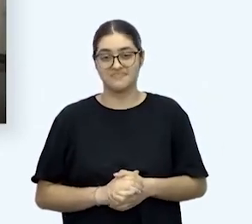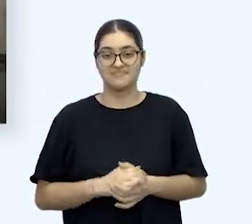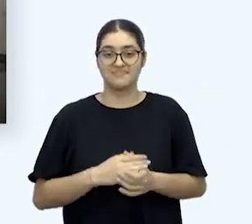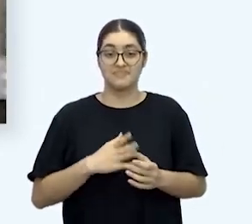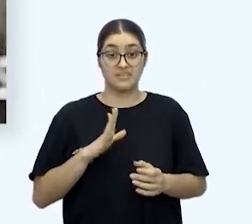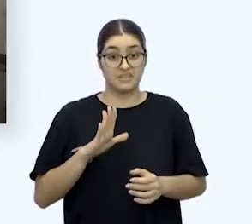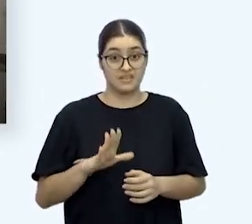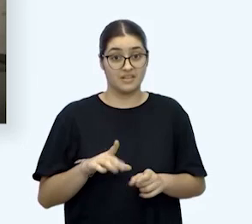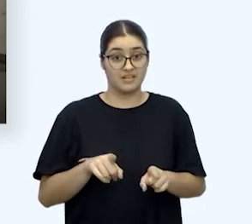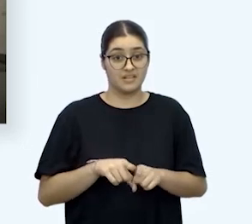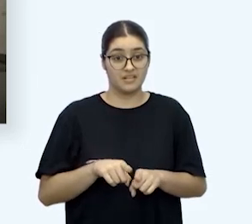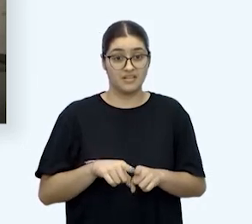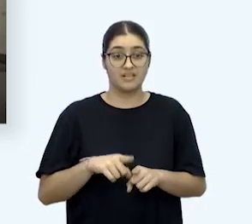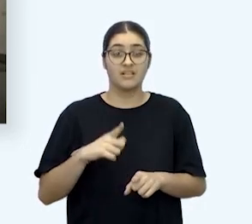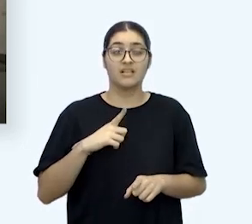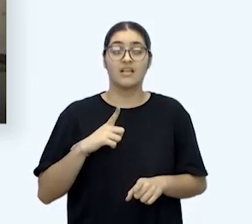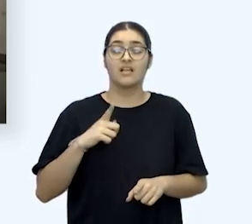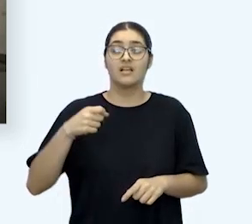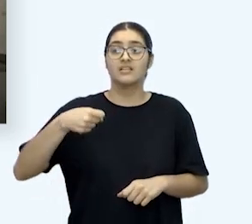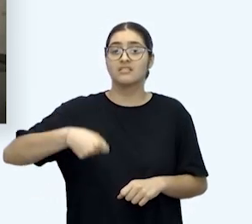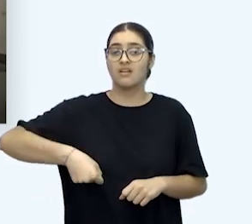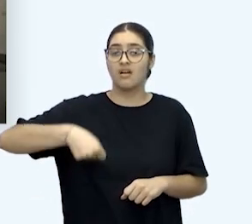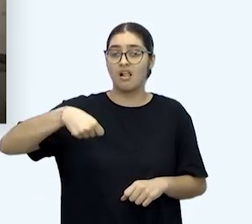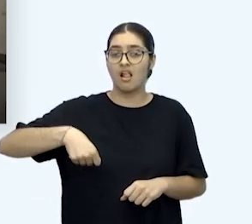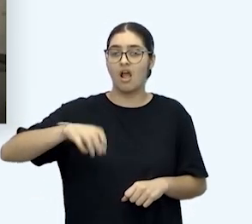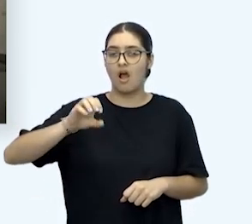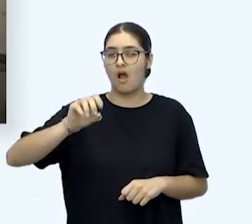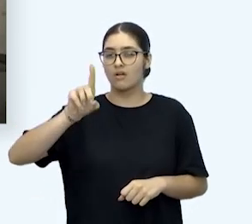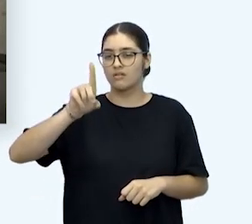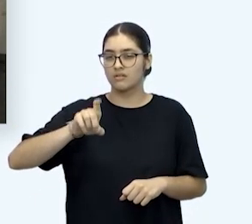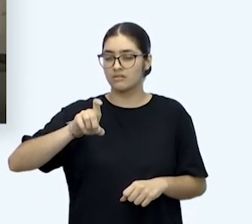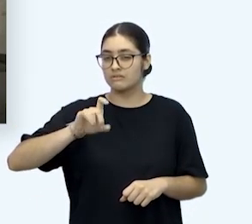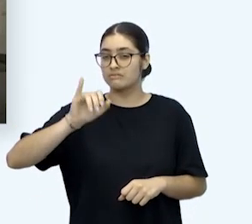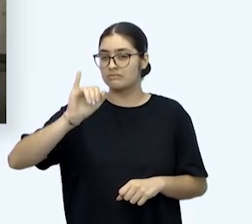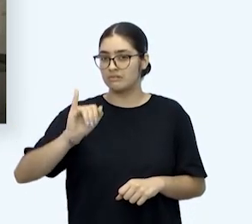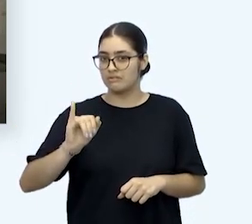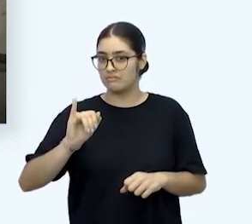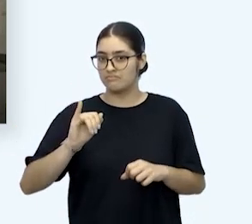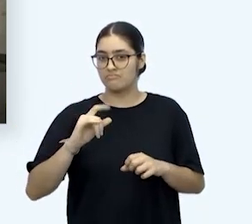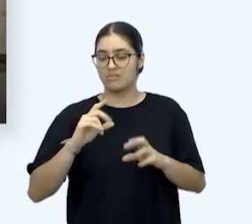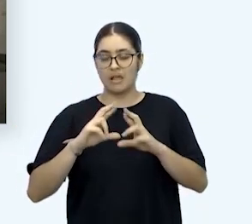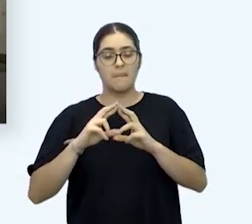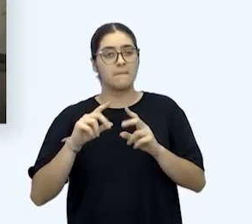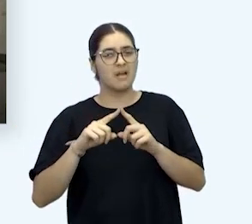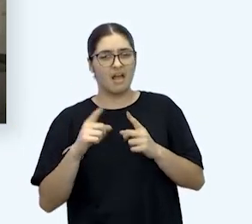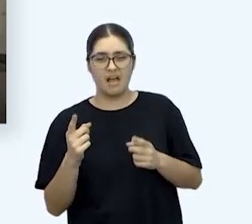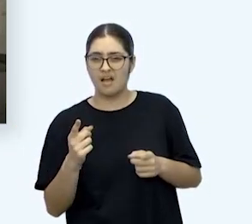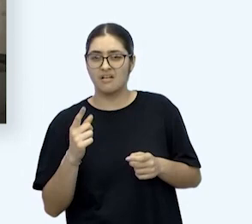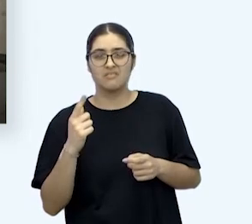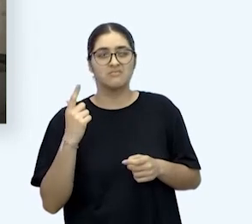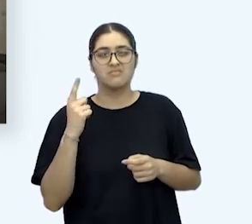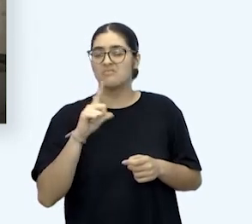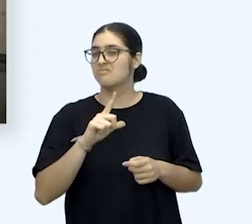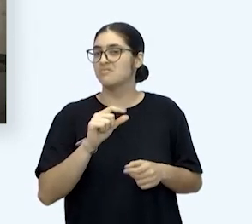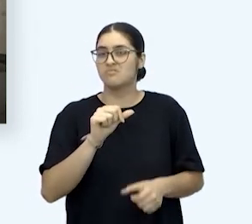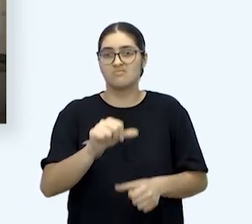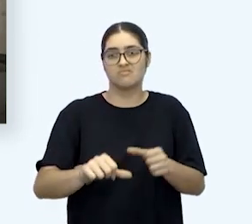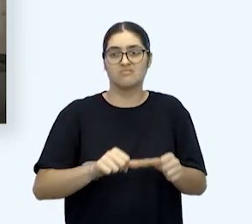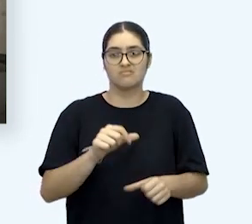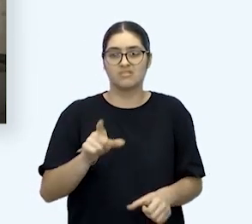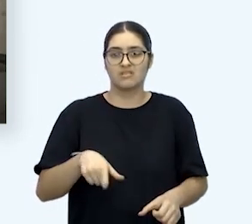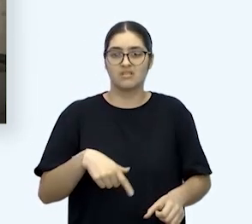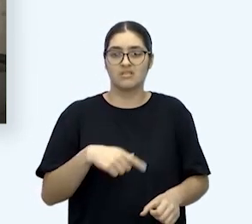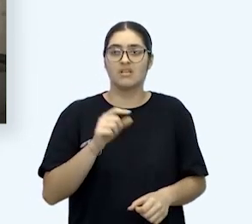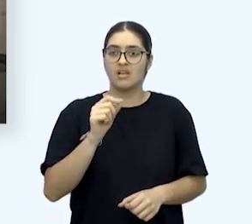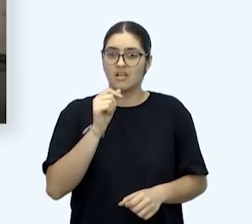Surgiram também as sacolas oxibiodegradáveis, mas também não resolveu o problema. A troca das sacolas comuns